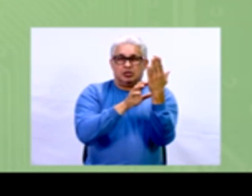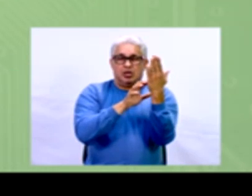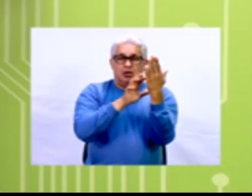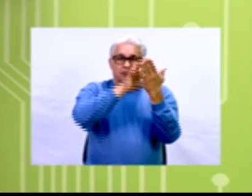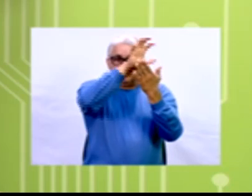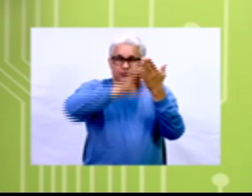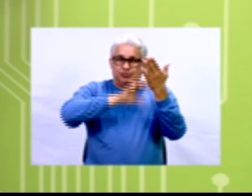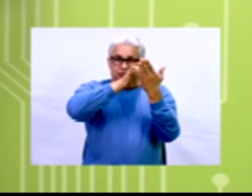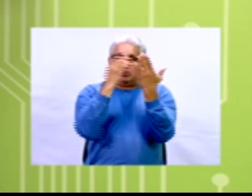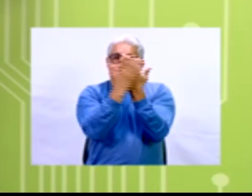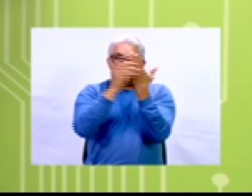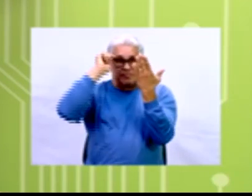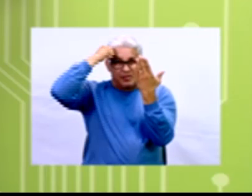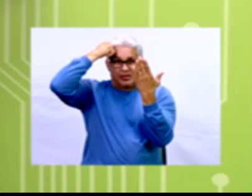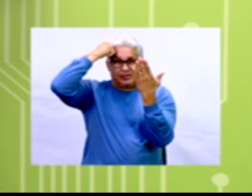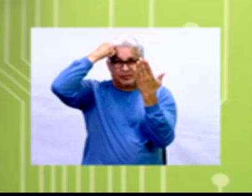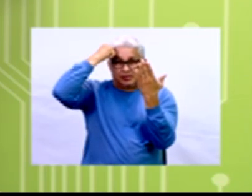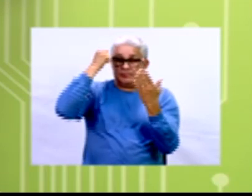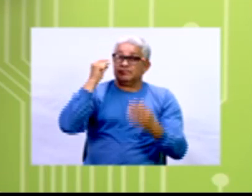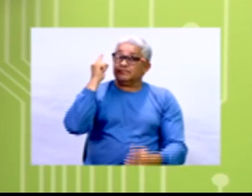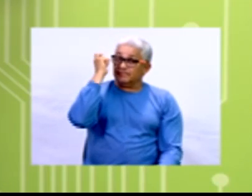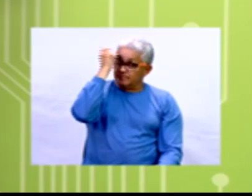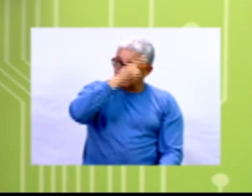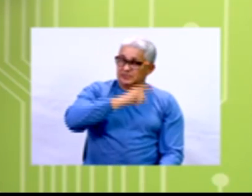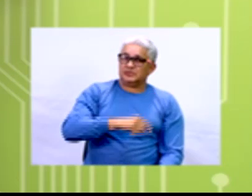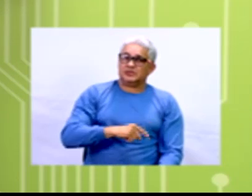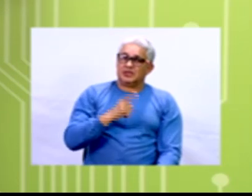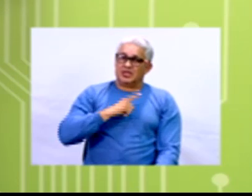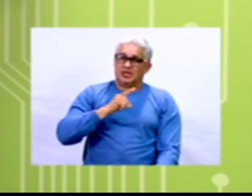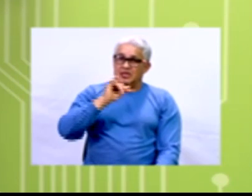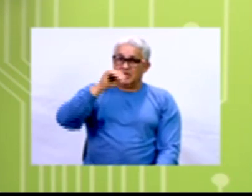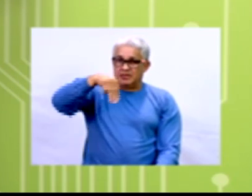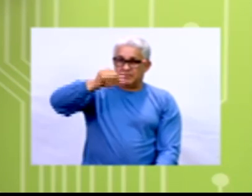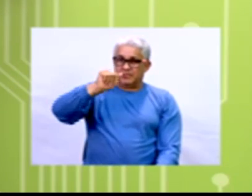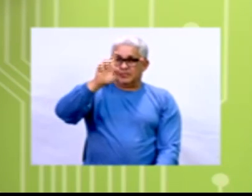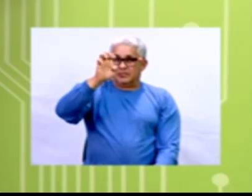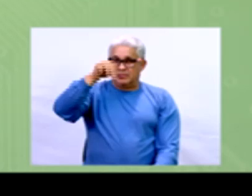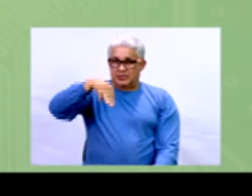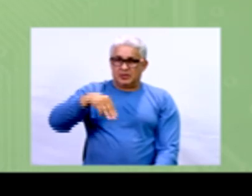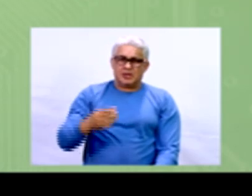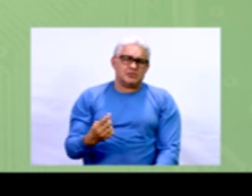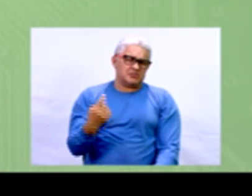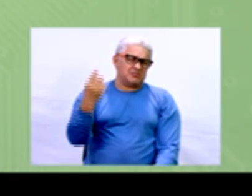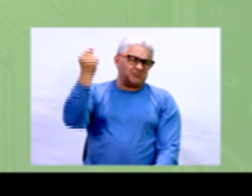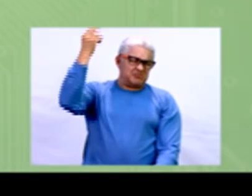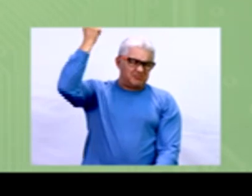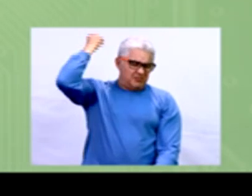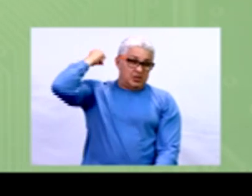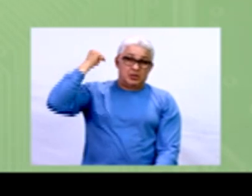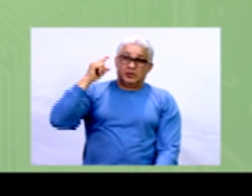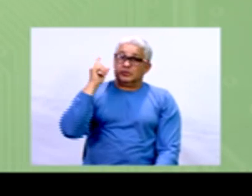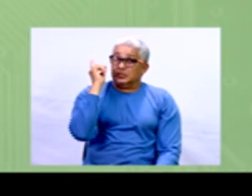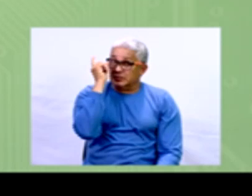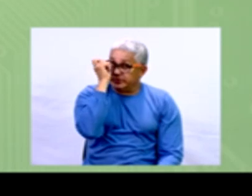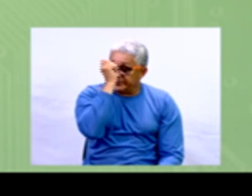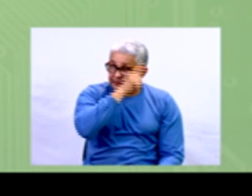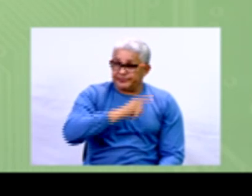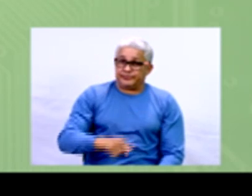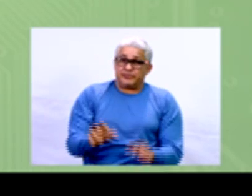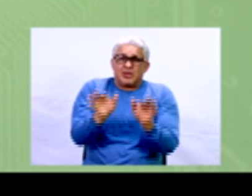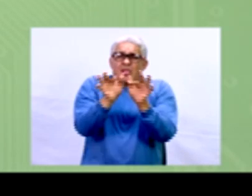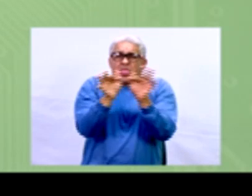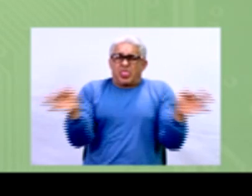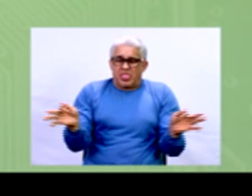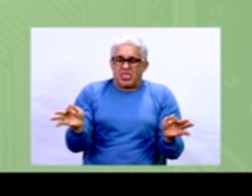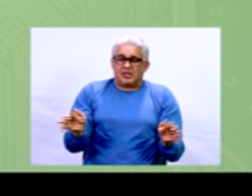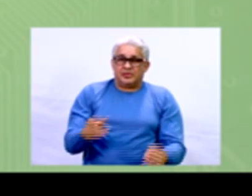fazer uma imagem, então era só texto. Então, no princípio, tudo era muito precário. Graças a Deus chegou